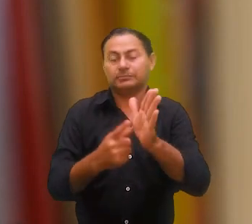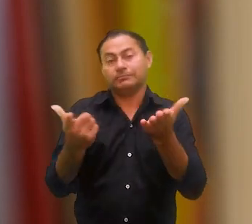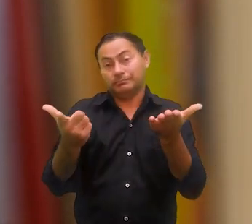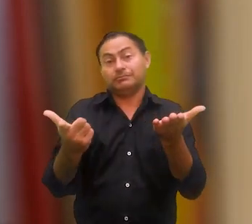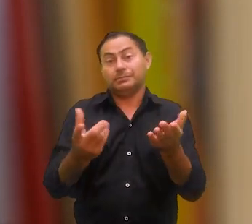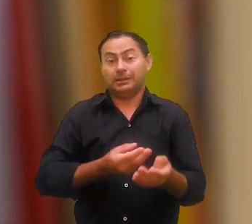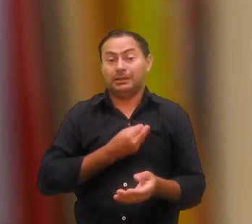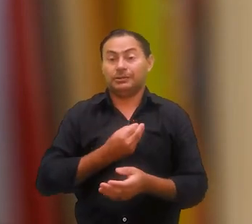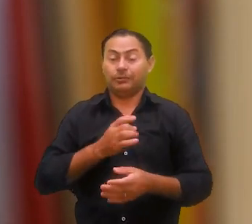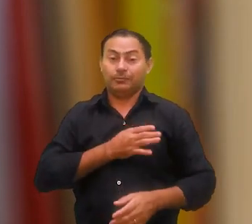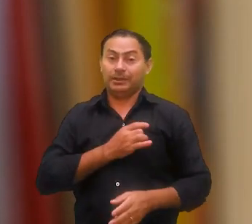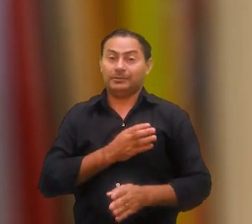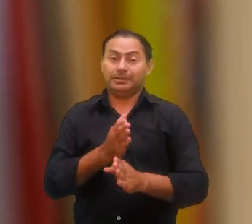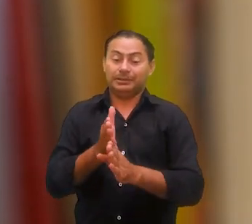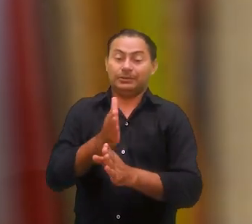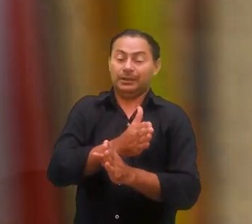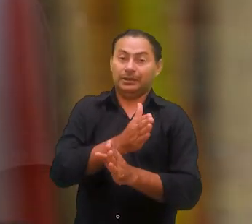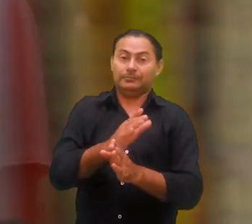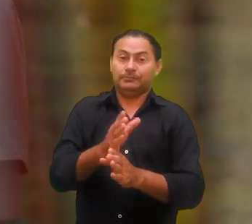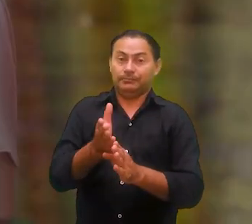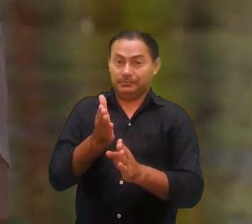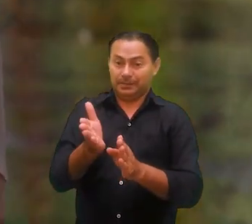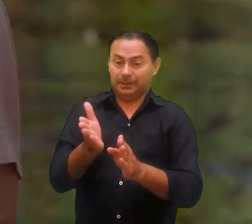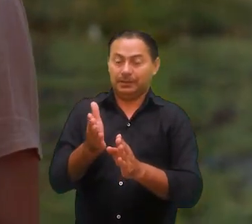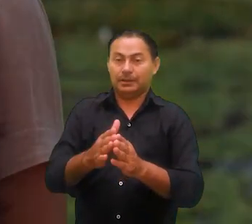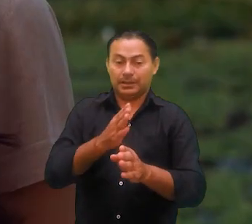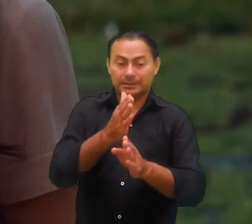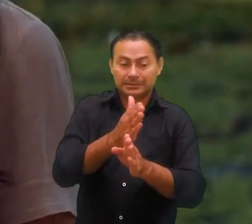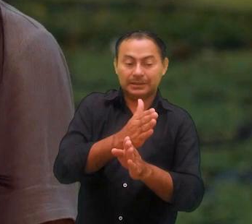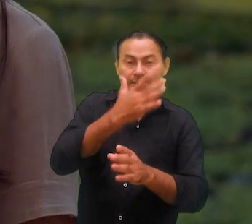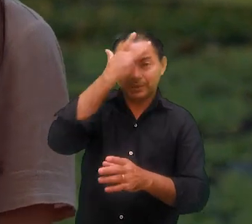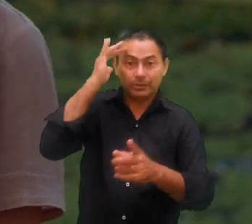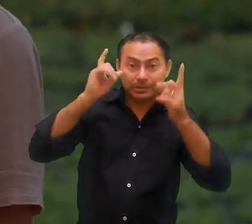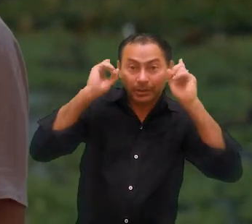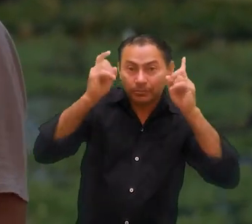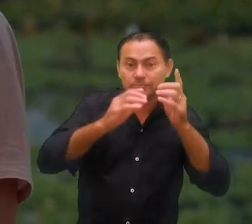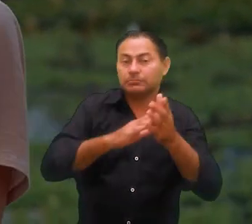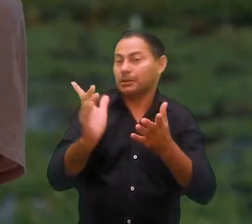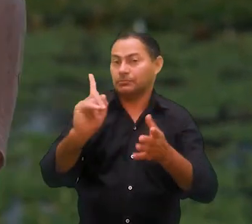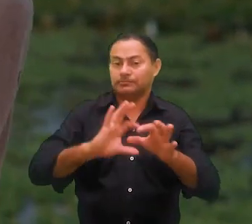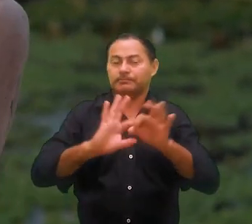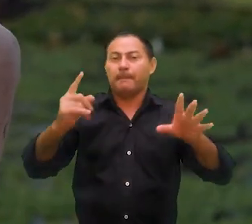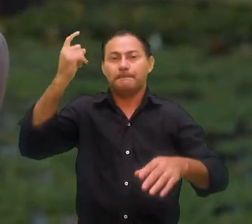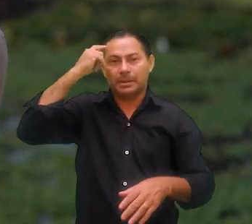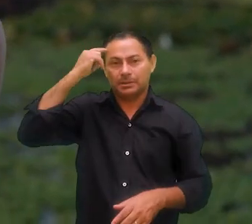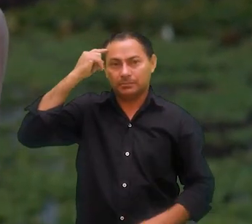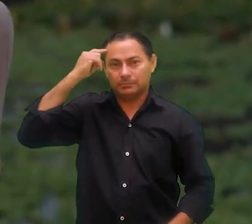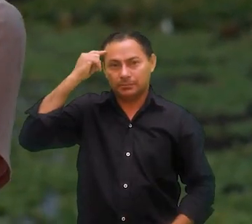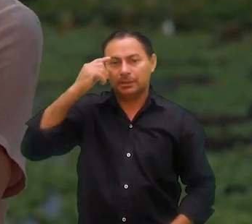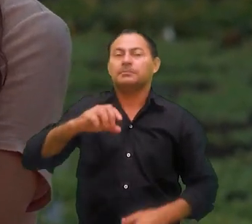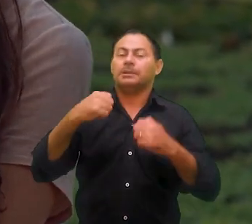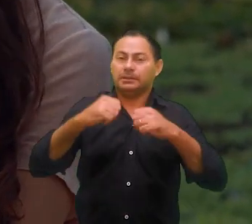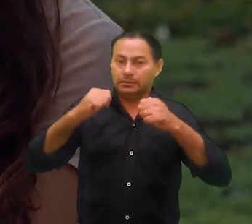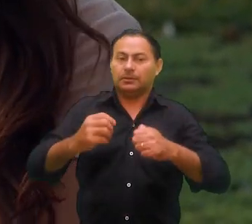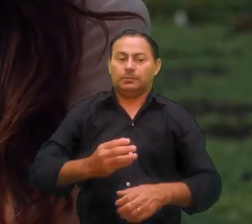que demonstram que eles estão com medo. Enquanto essas pessoas se preocupam, não se permitem